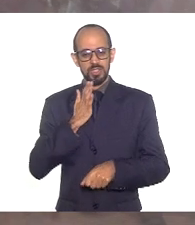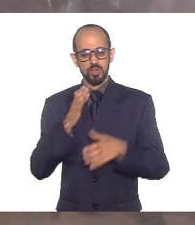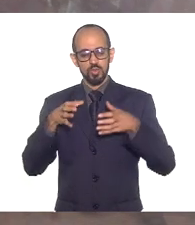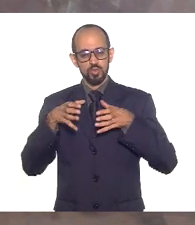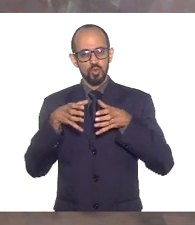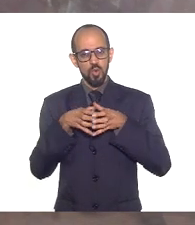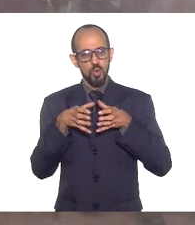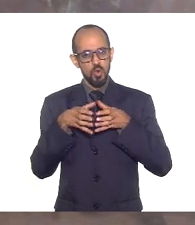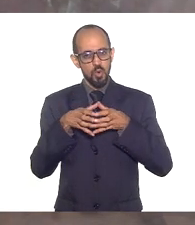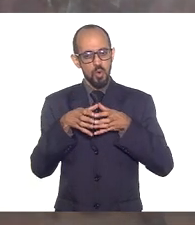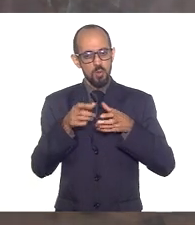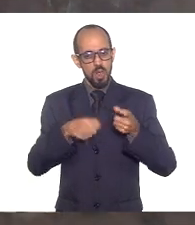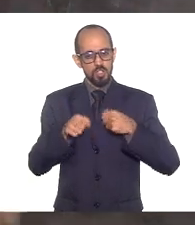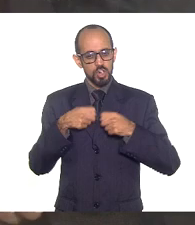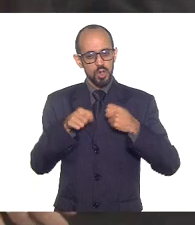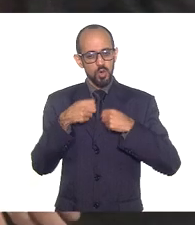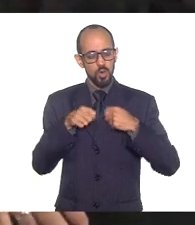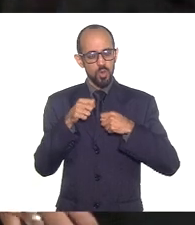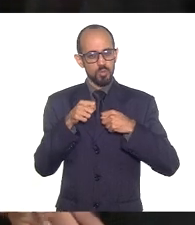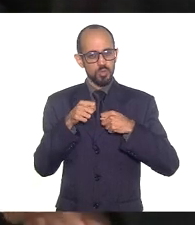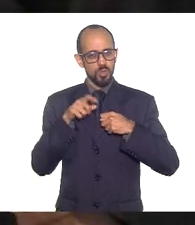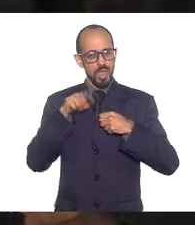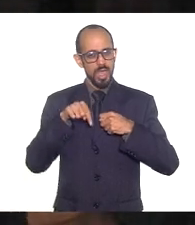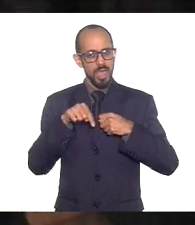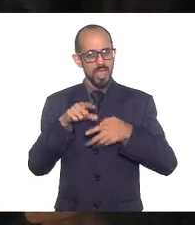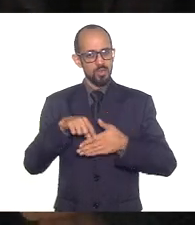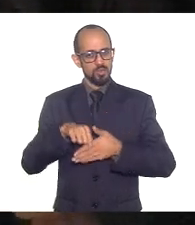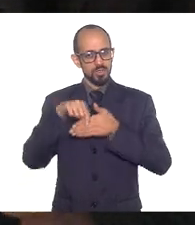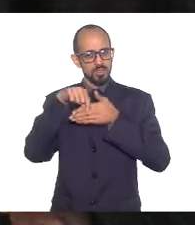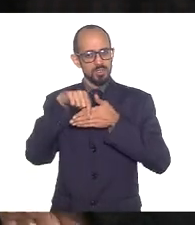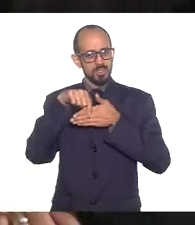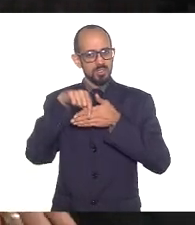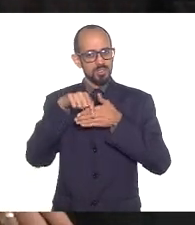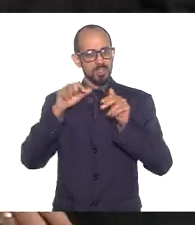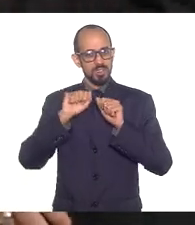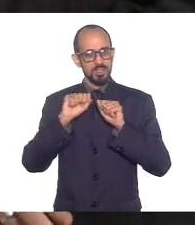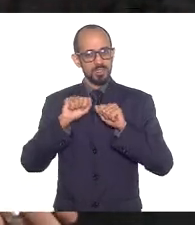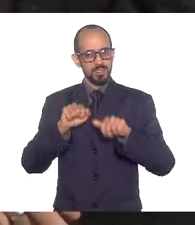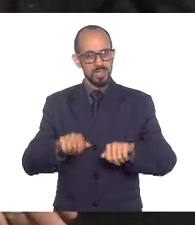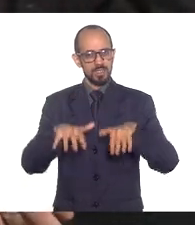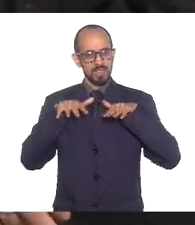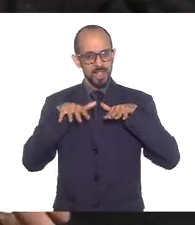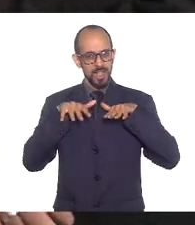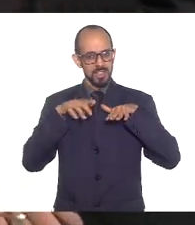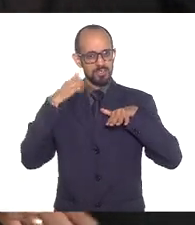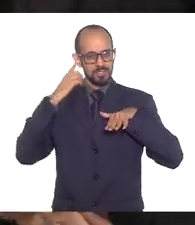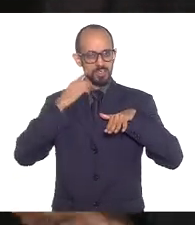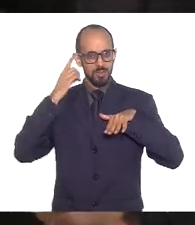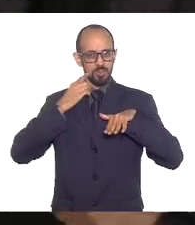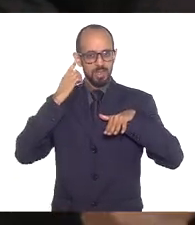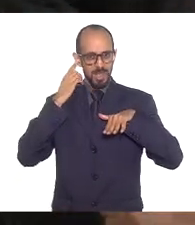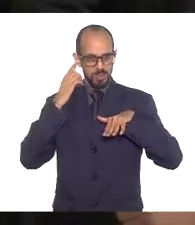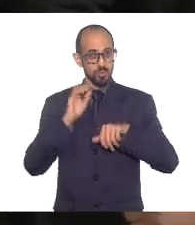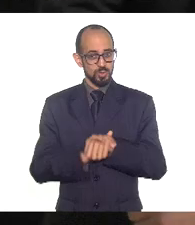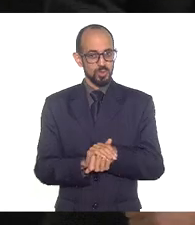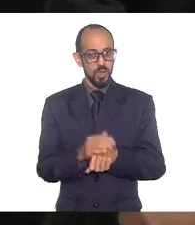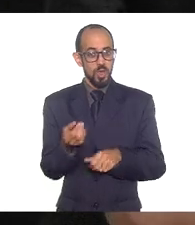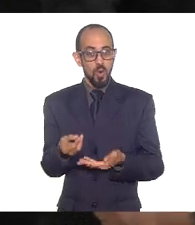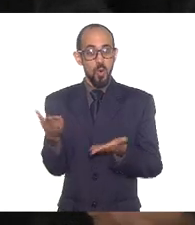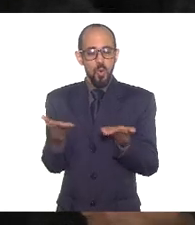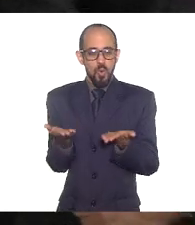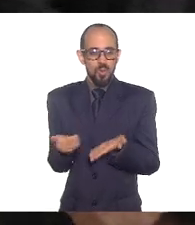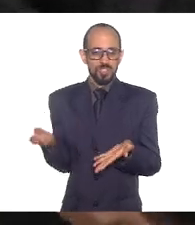política econômica eram que dominavam as casas legislativas hoje a nossa chegada no